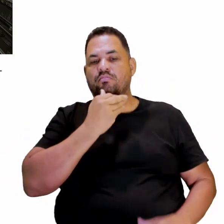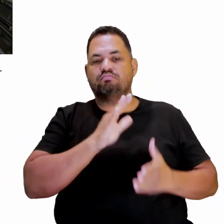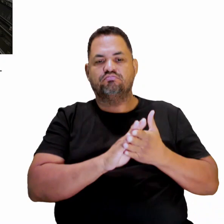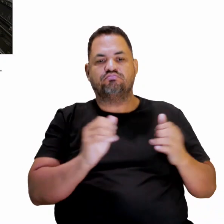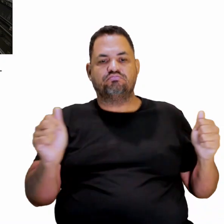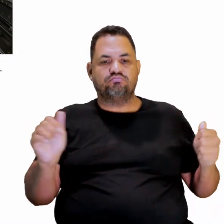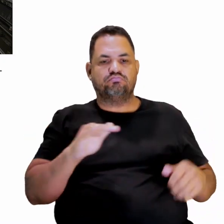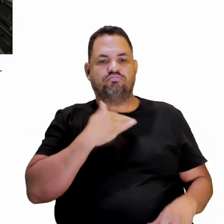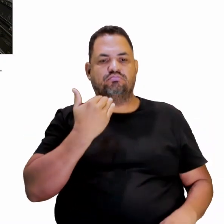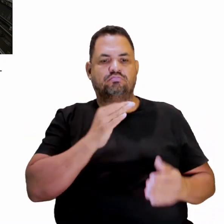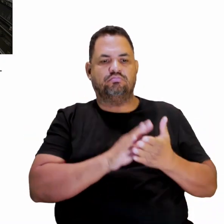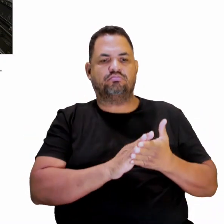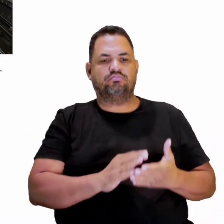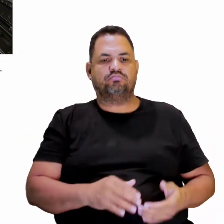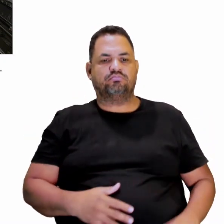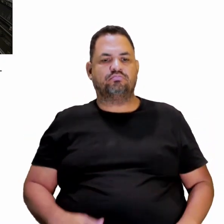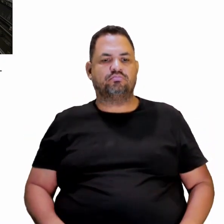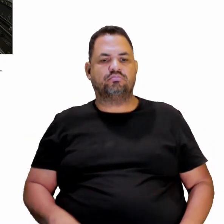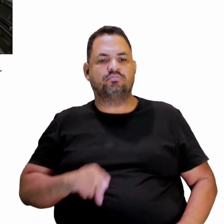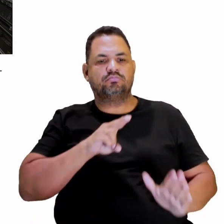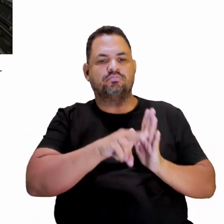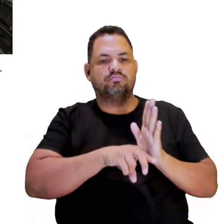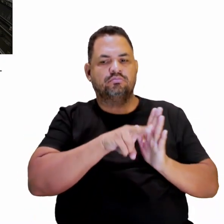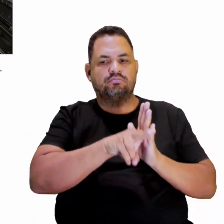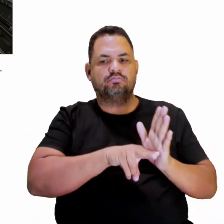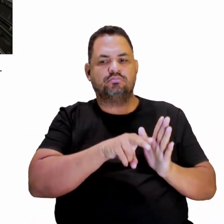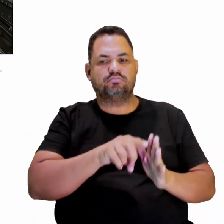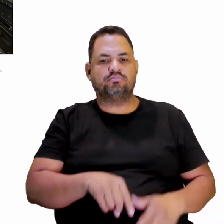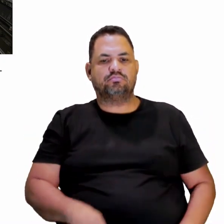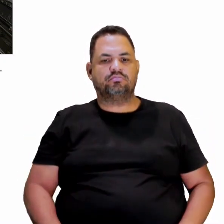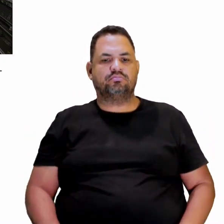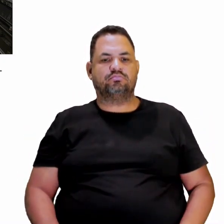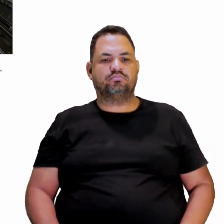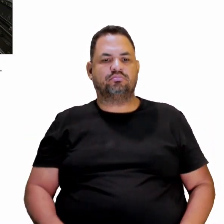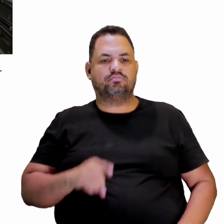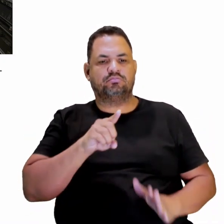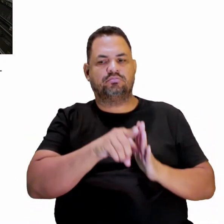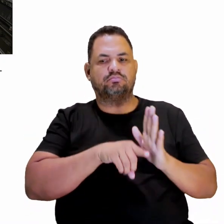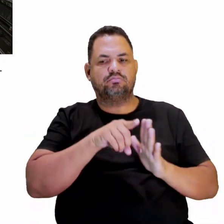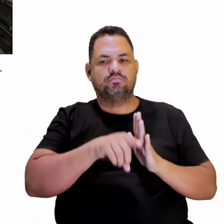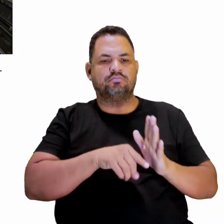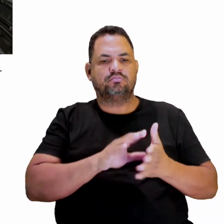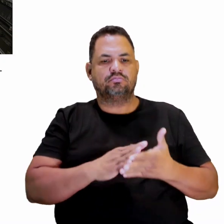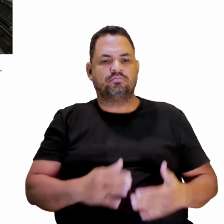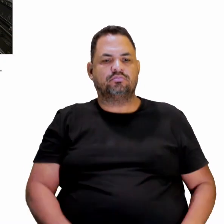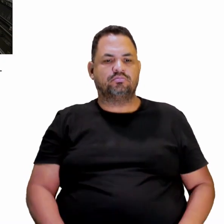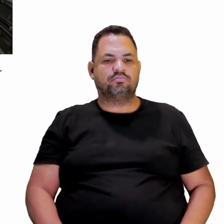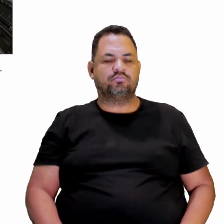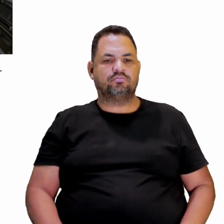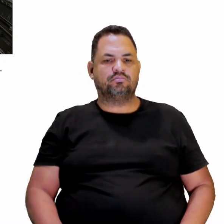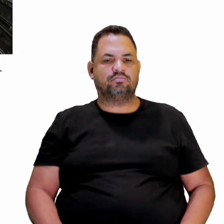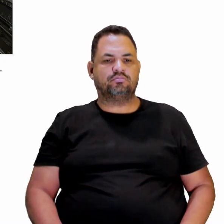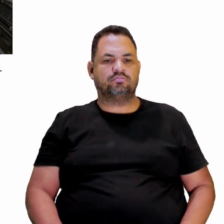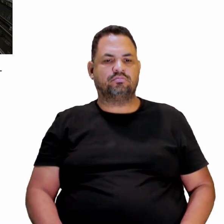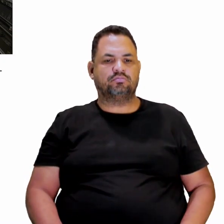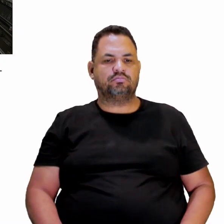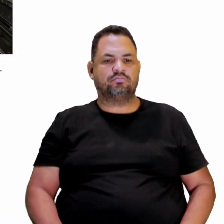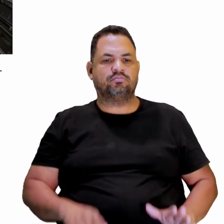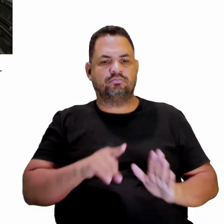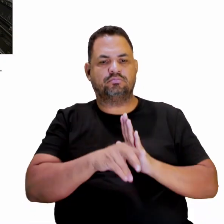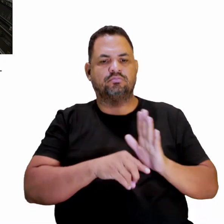estação. No trem, on the train, they meet a man. Ou seja,